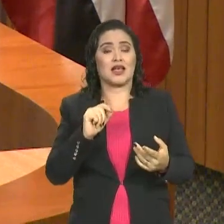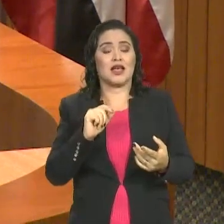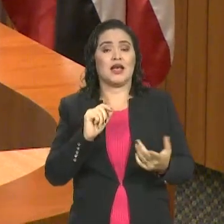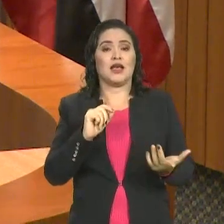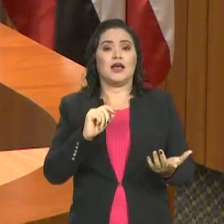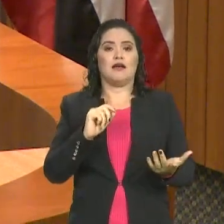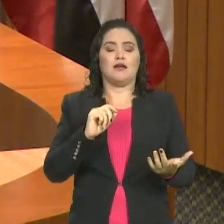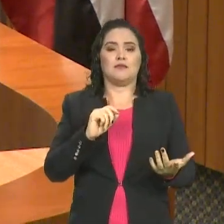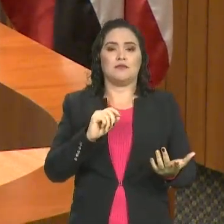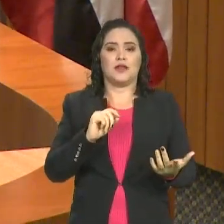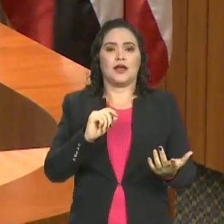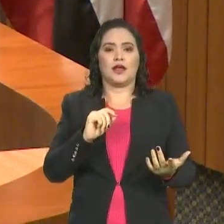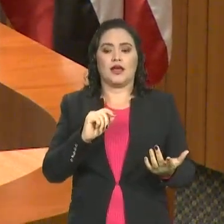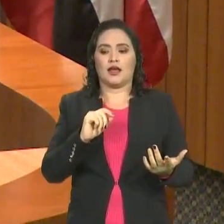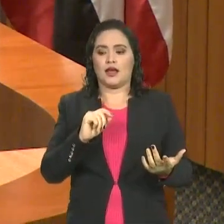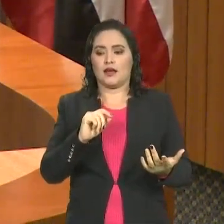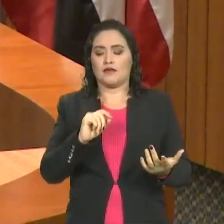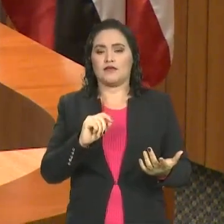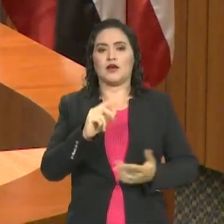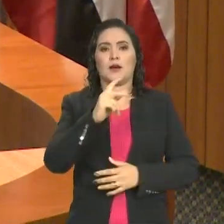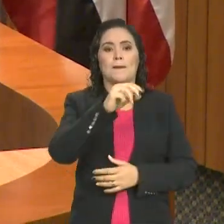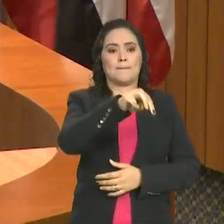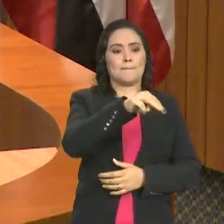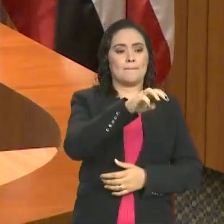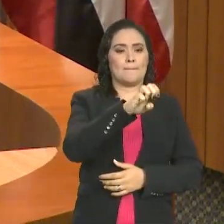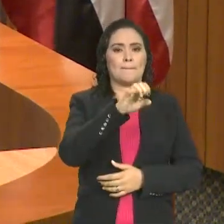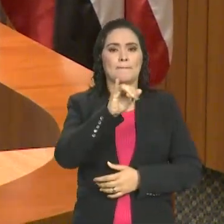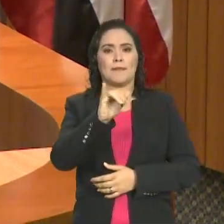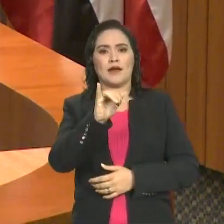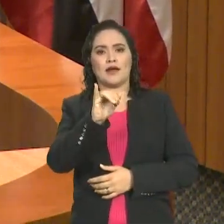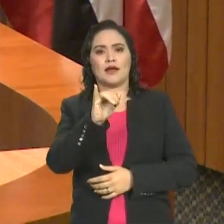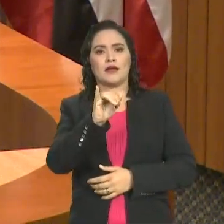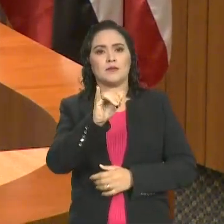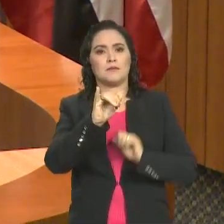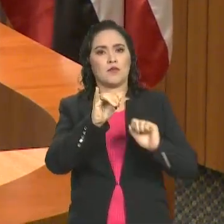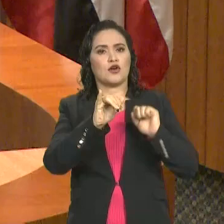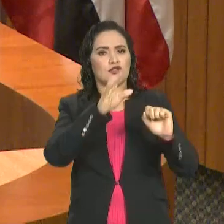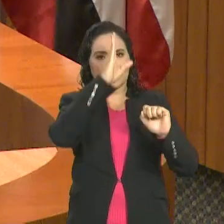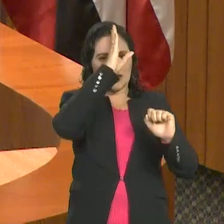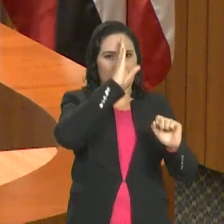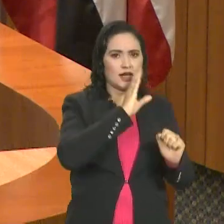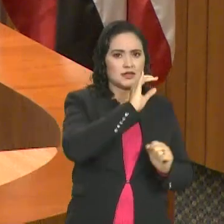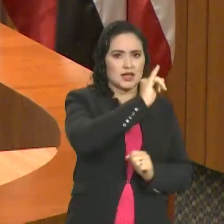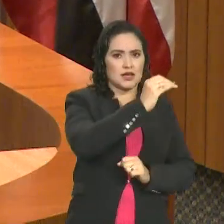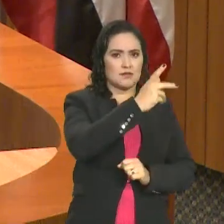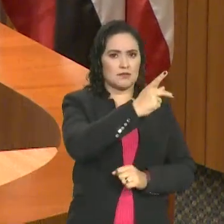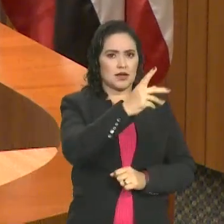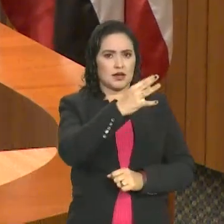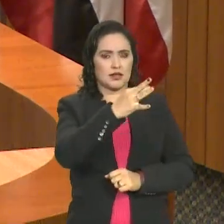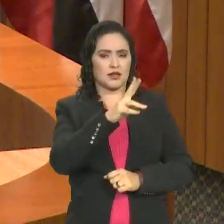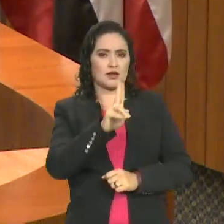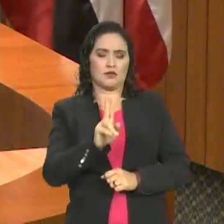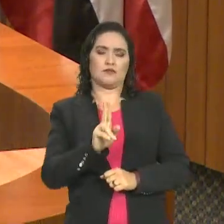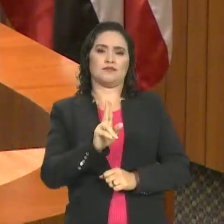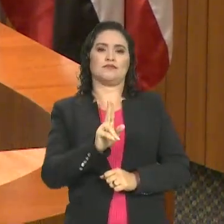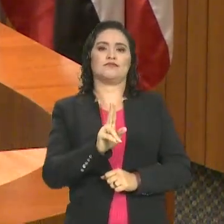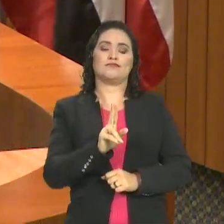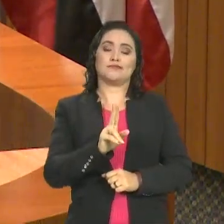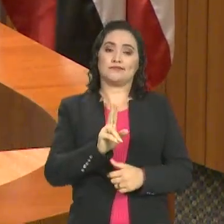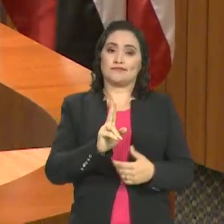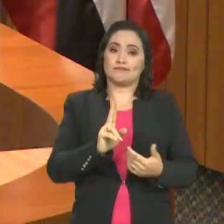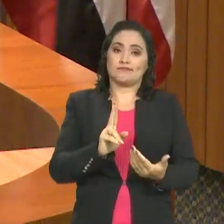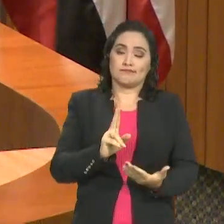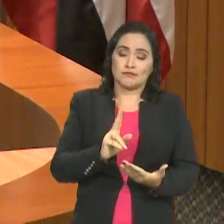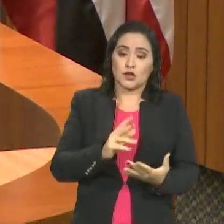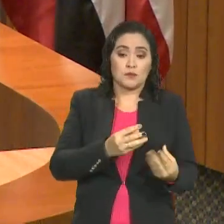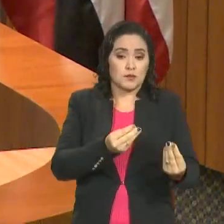imóvel. Vai abrir o flanco, obviamente, até porque a lei não está bem descrito, o que seriam os pré-requisitos para que